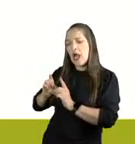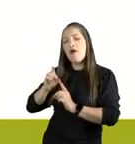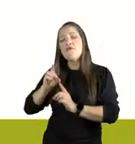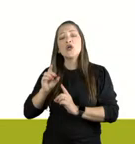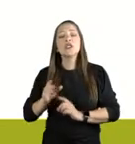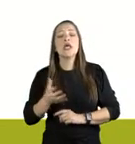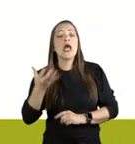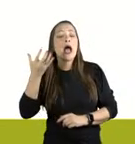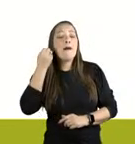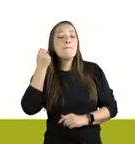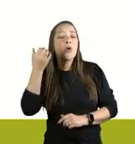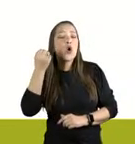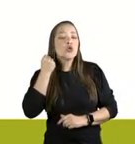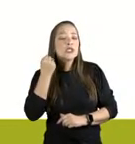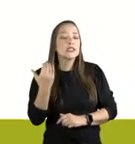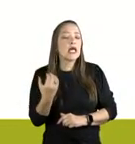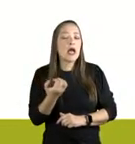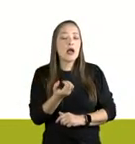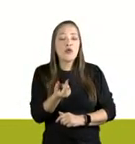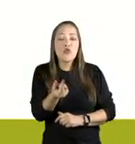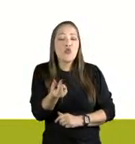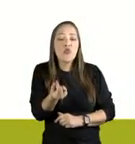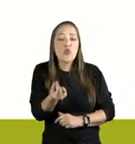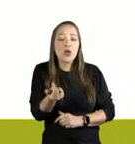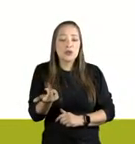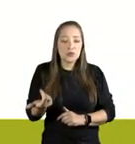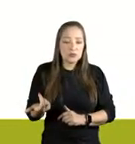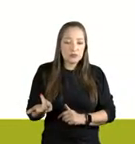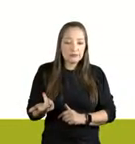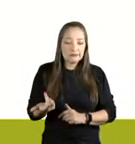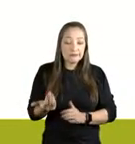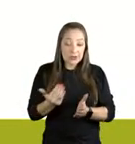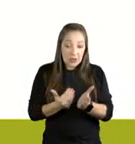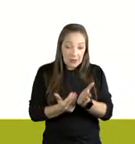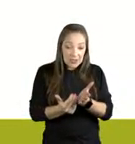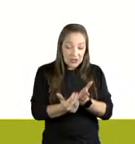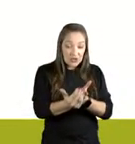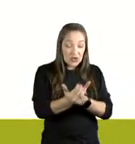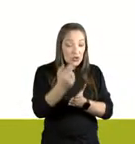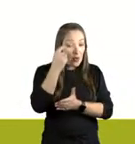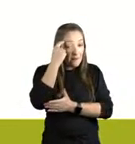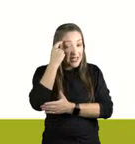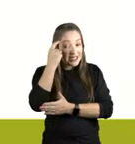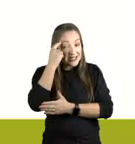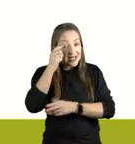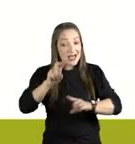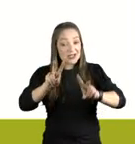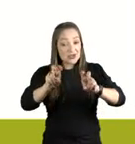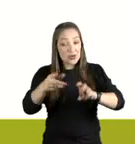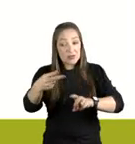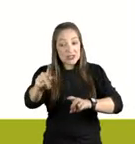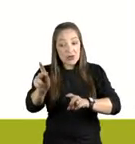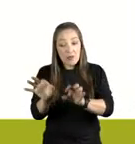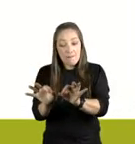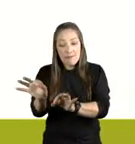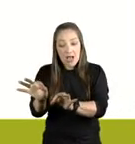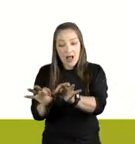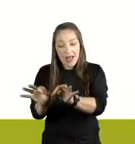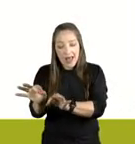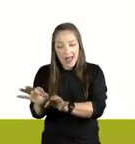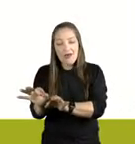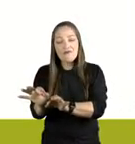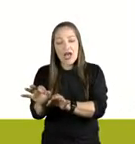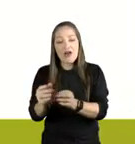aposentar? Porque é a partir disso que a gente vai pensar sobre os seus planos financeiros, né? Então,